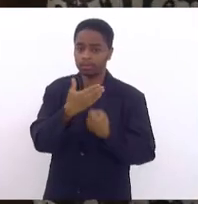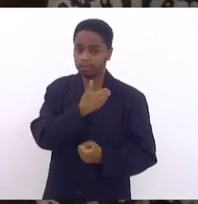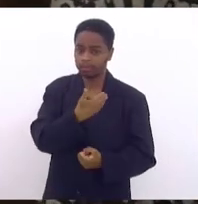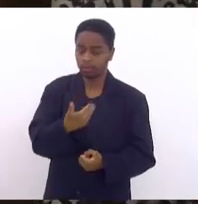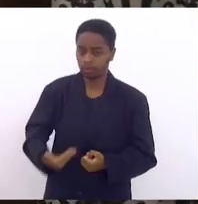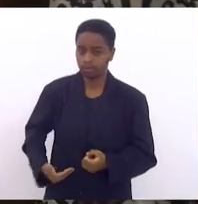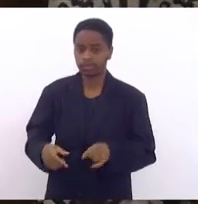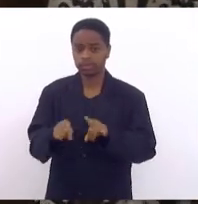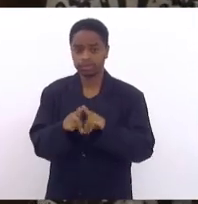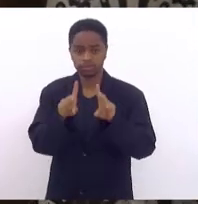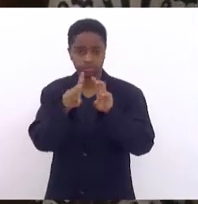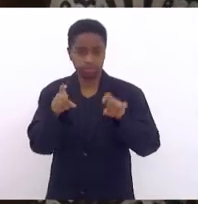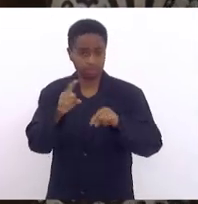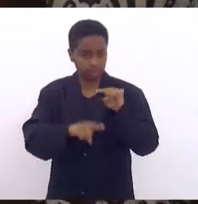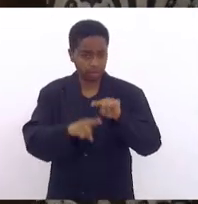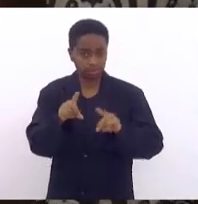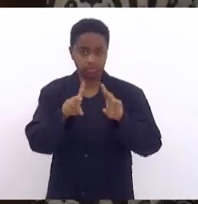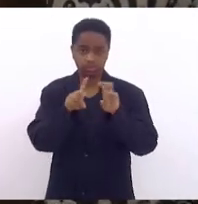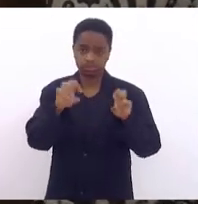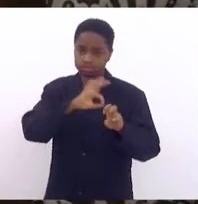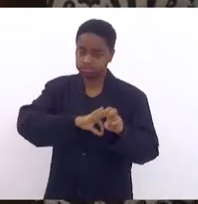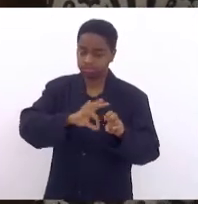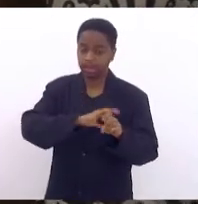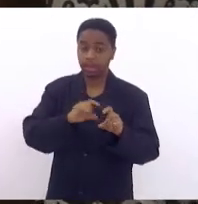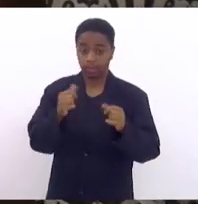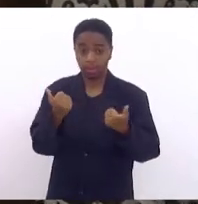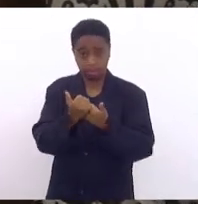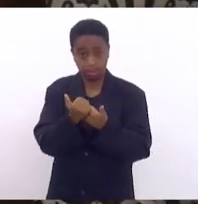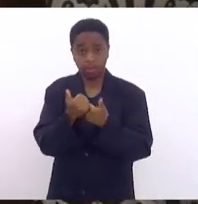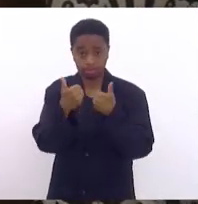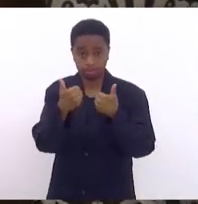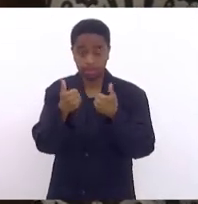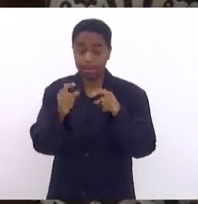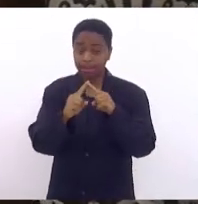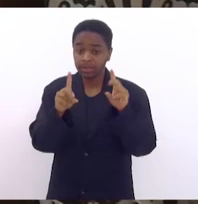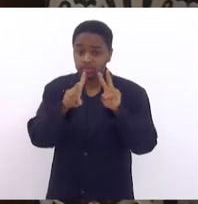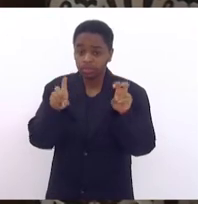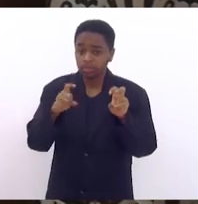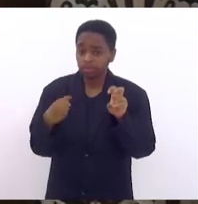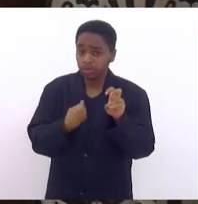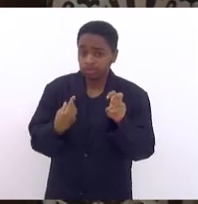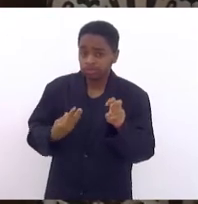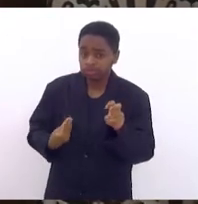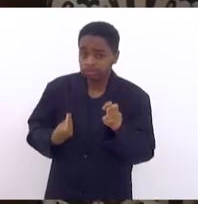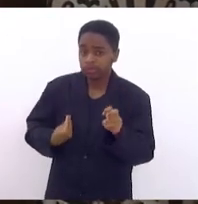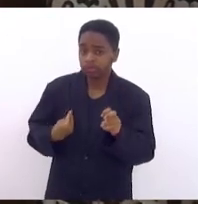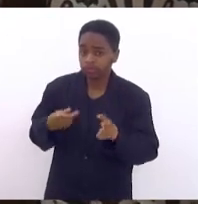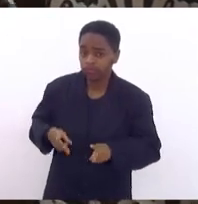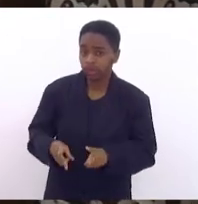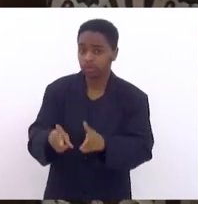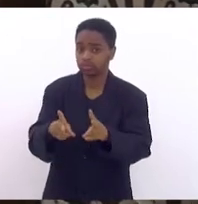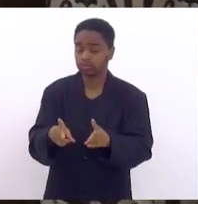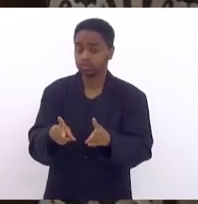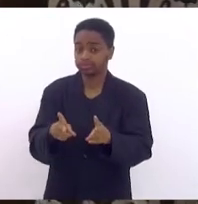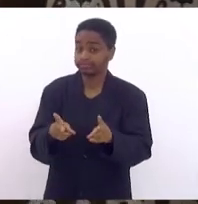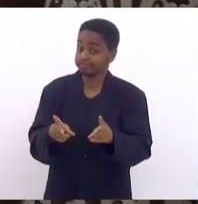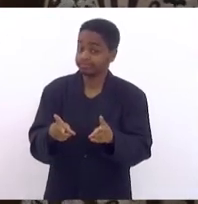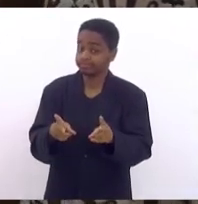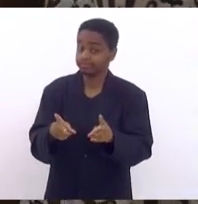de equipamento, apoio mesmo. Acho que essa é uma questão de sobrevivência nossa, dos nossos filhos. Agora,